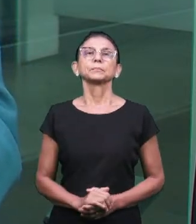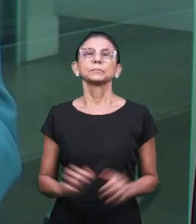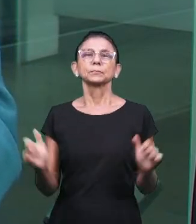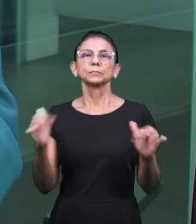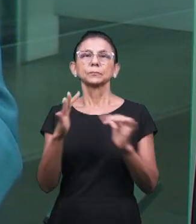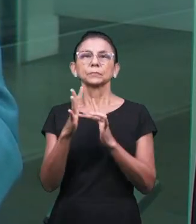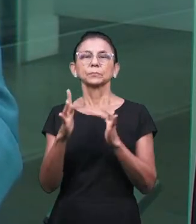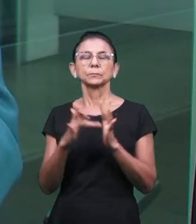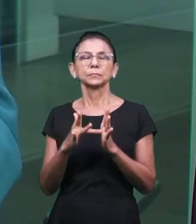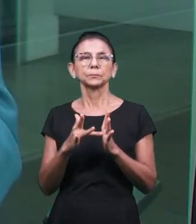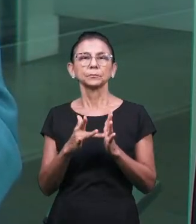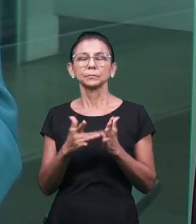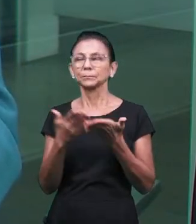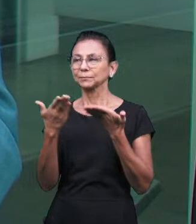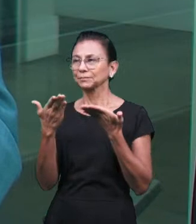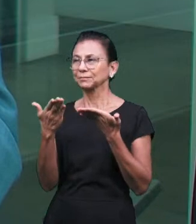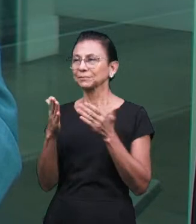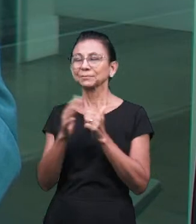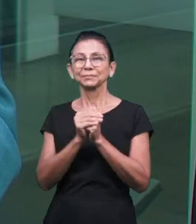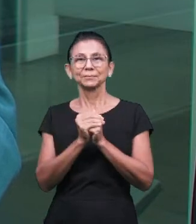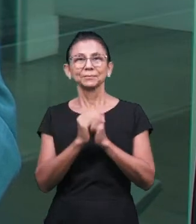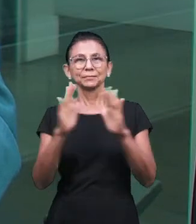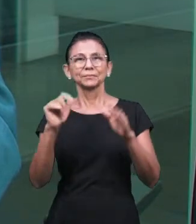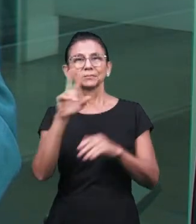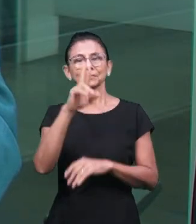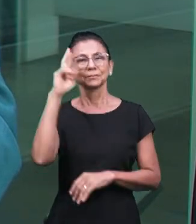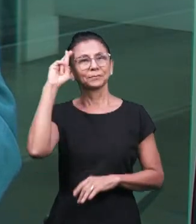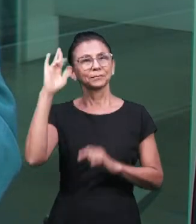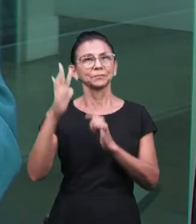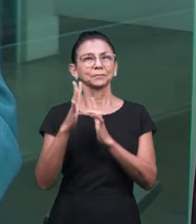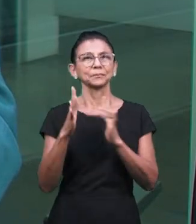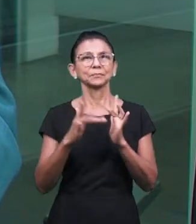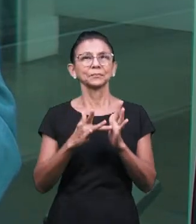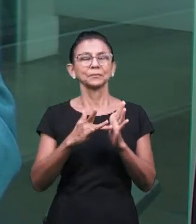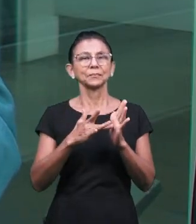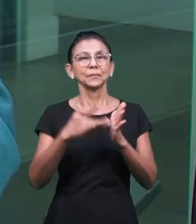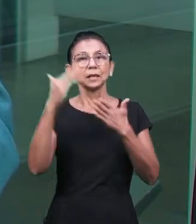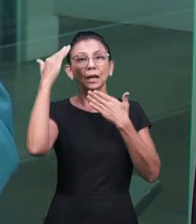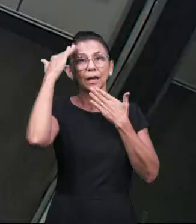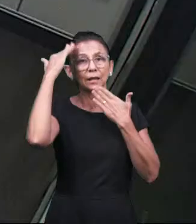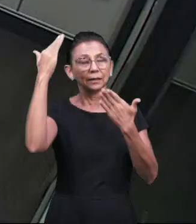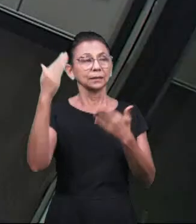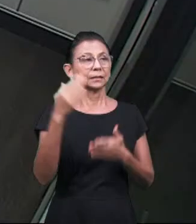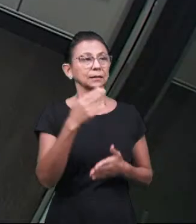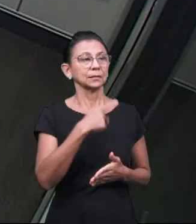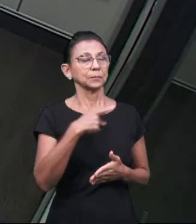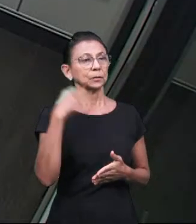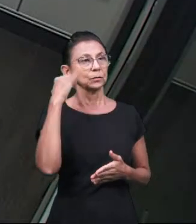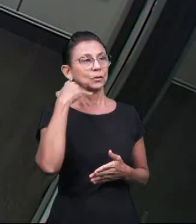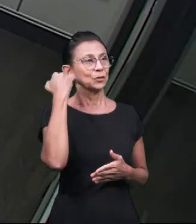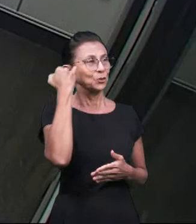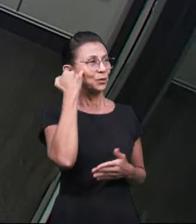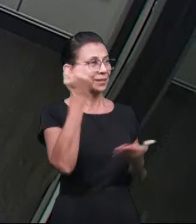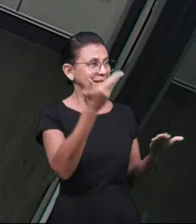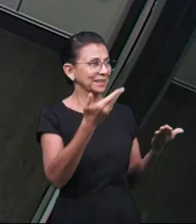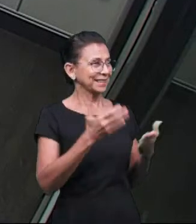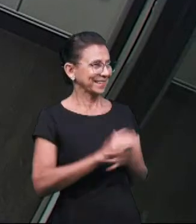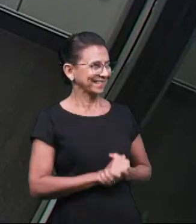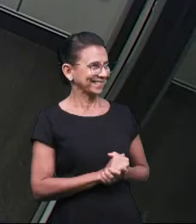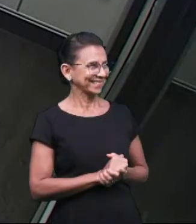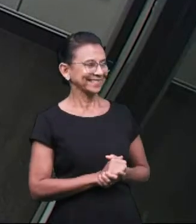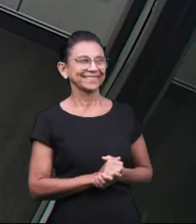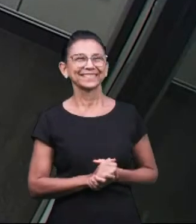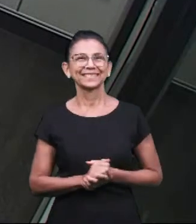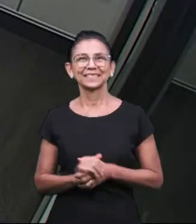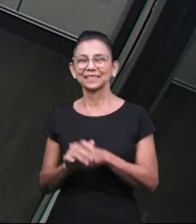Elias. Amém. Louvado seja o nome do Senhor Jesus. Eu queria agradecer aqui, pastor Josias, a presença do senhor conosco. Amém.